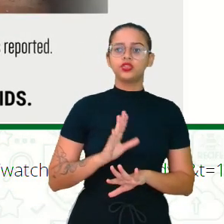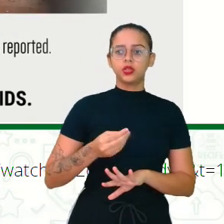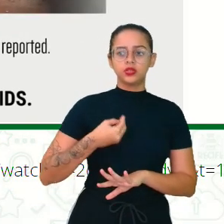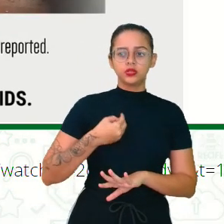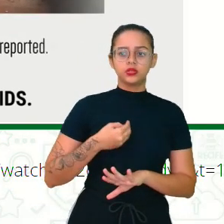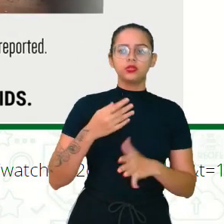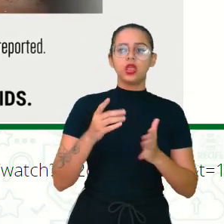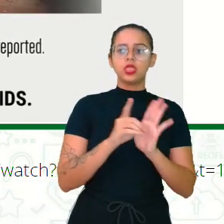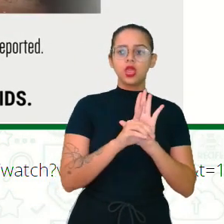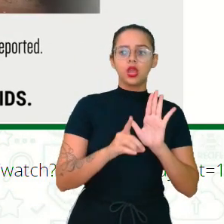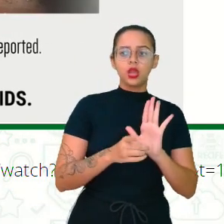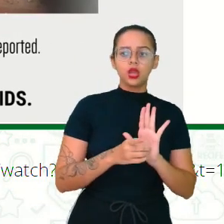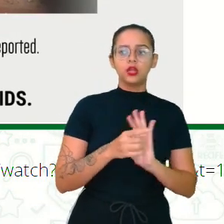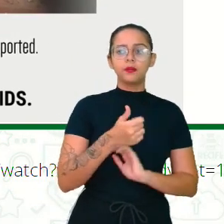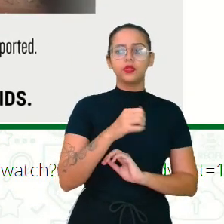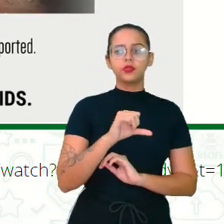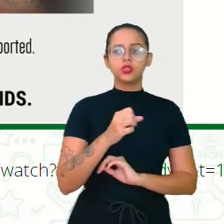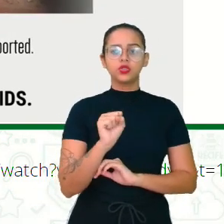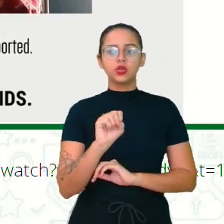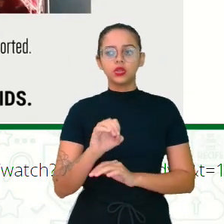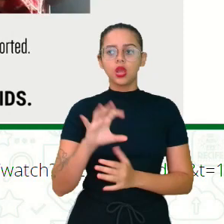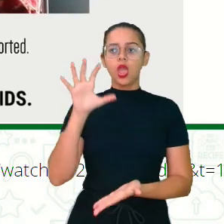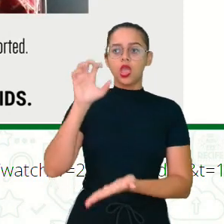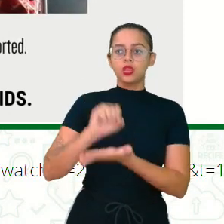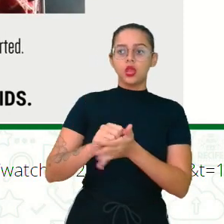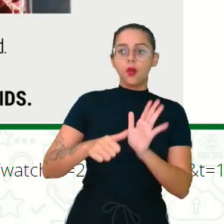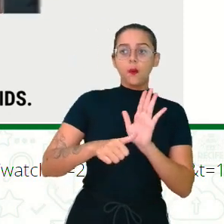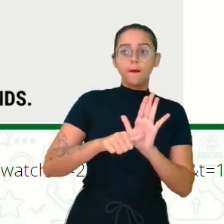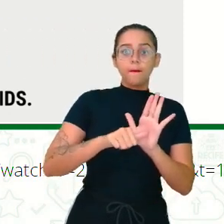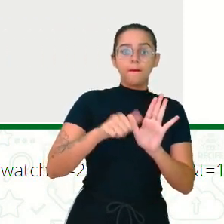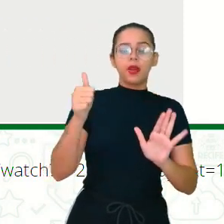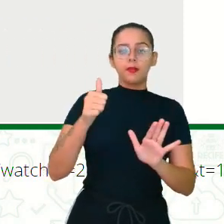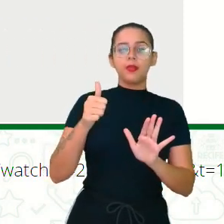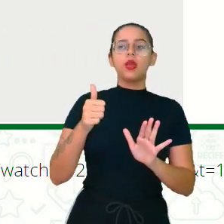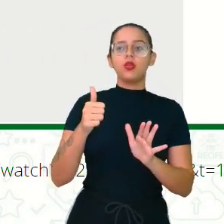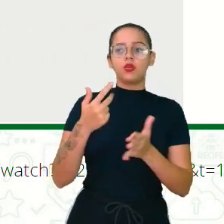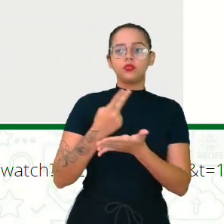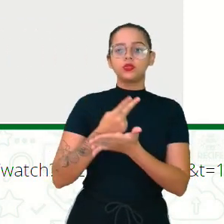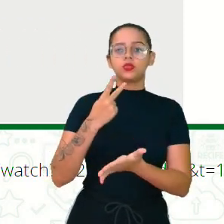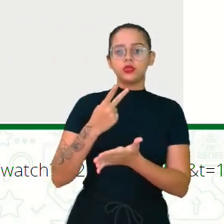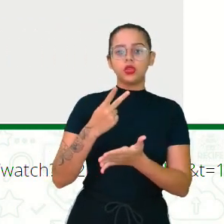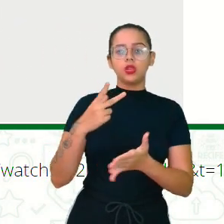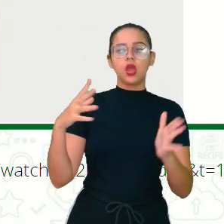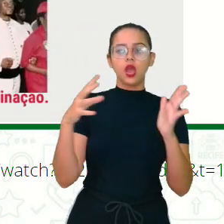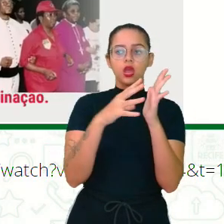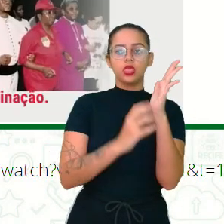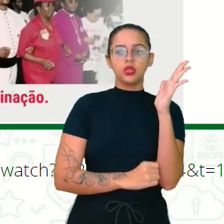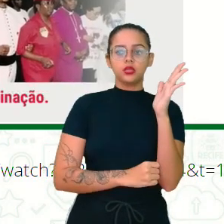Na década de 1980 foi registrado o primeiro caso de AIDS.